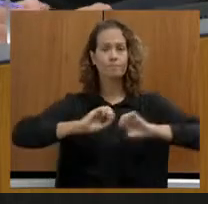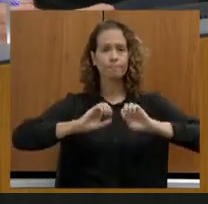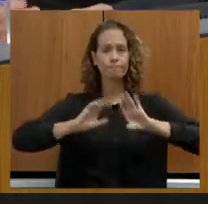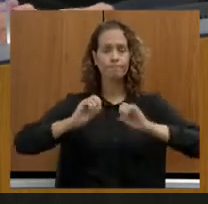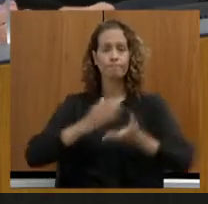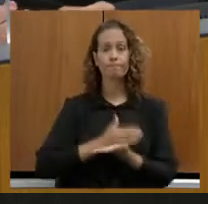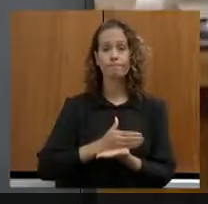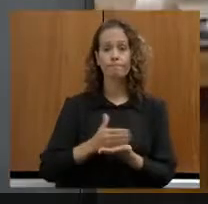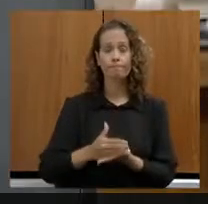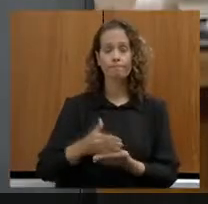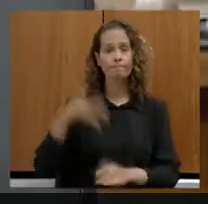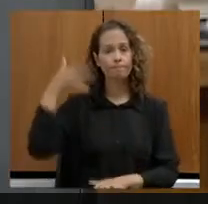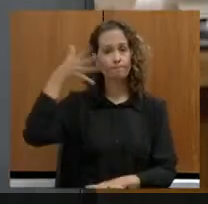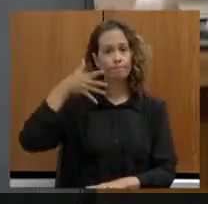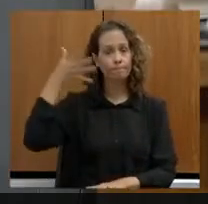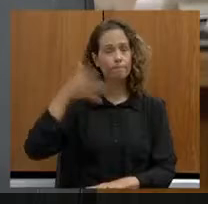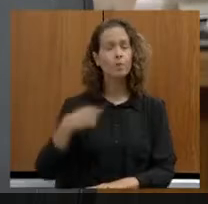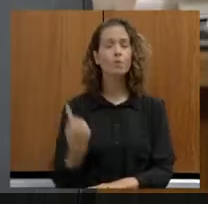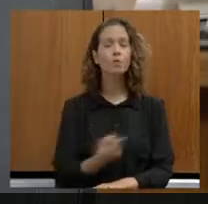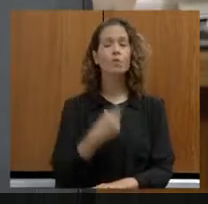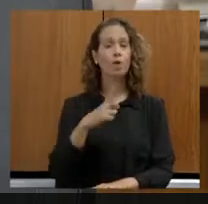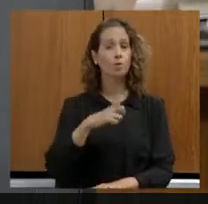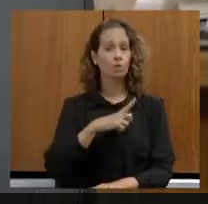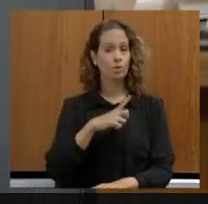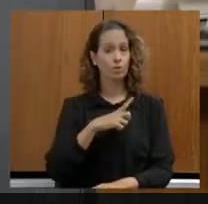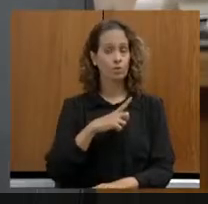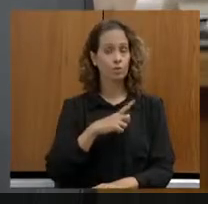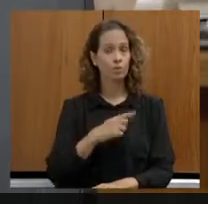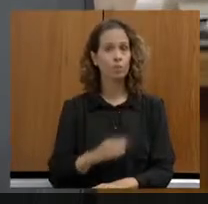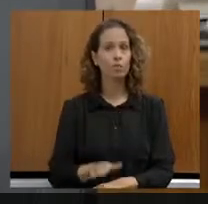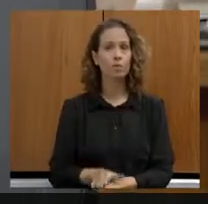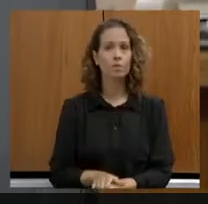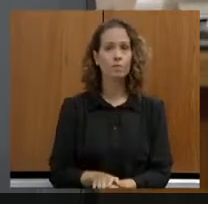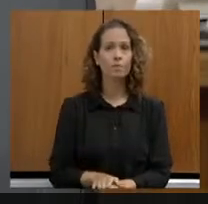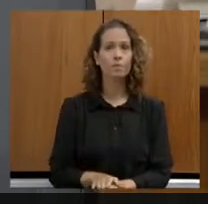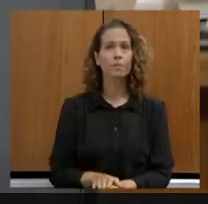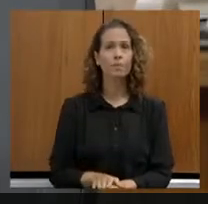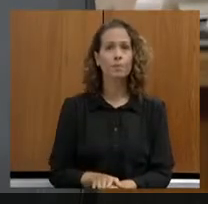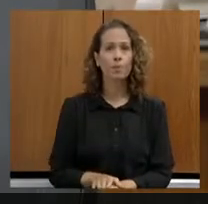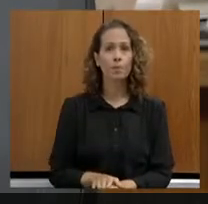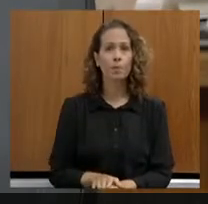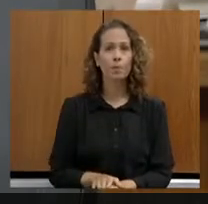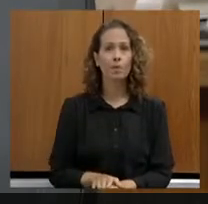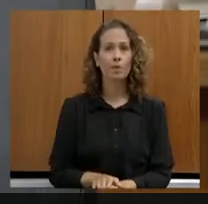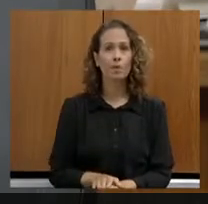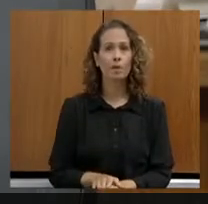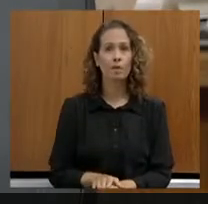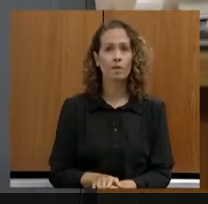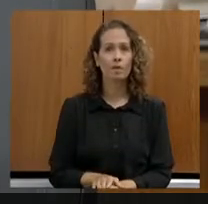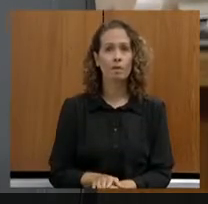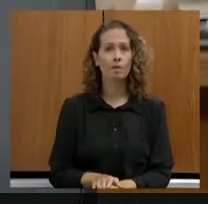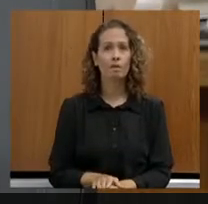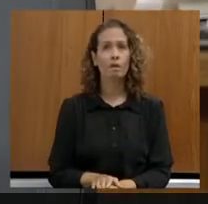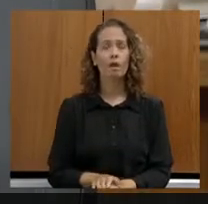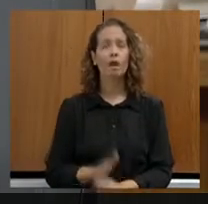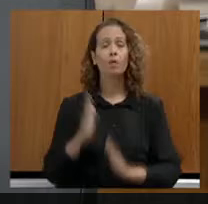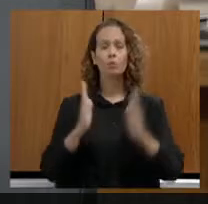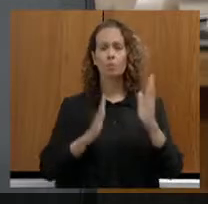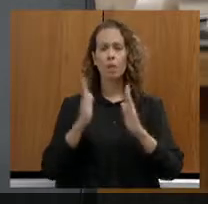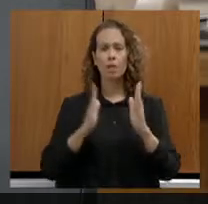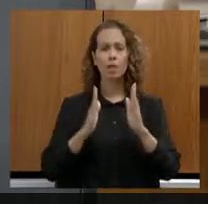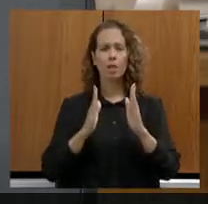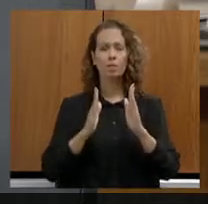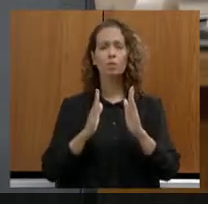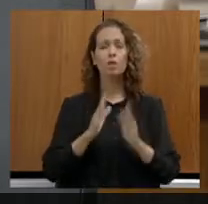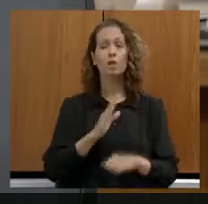esse ponto nós tínhamos Deputado a antes mesmo do anúncio daquela suspensão temporária